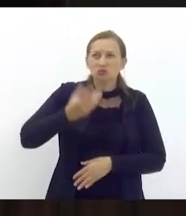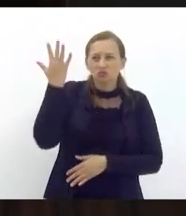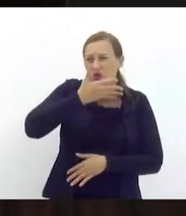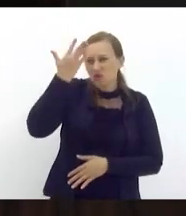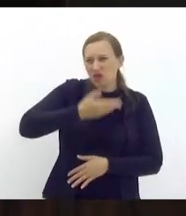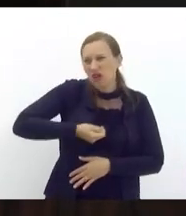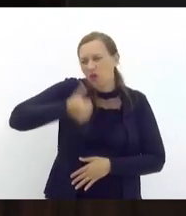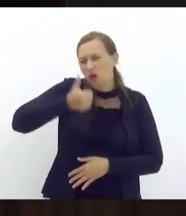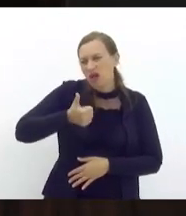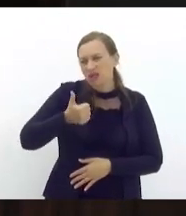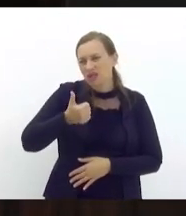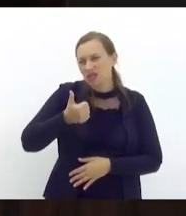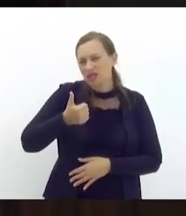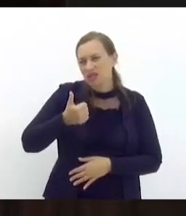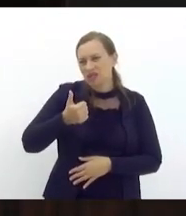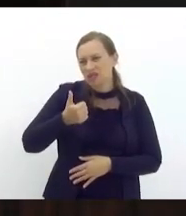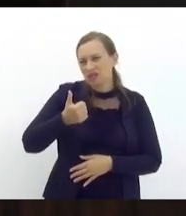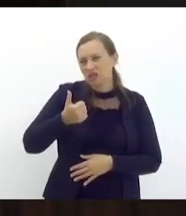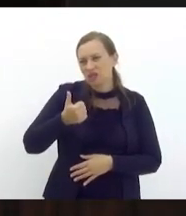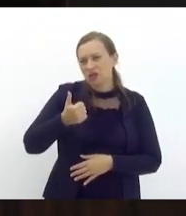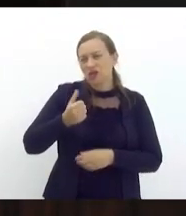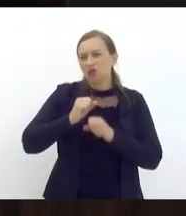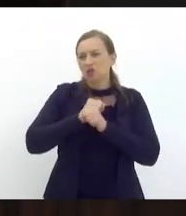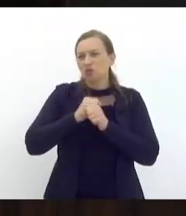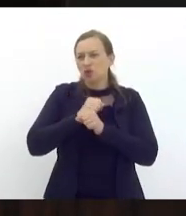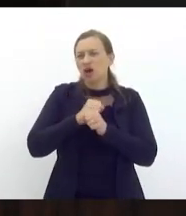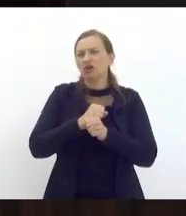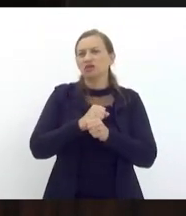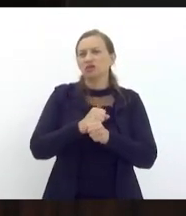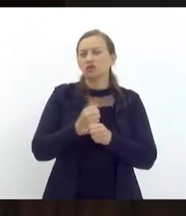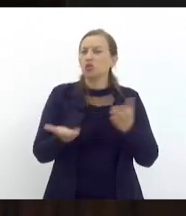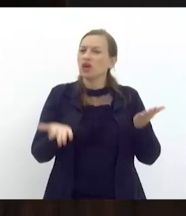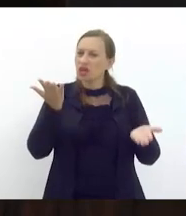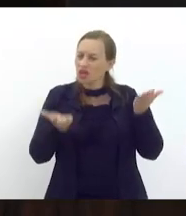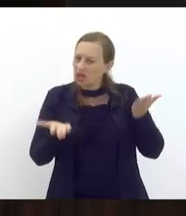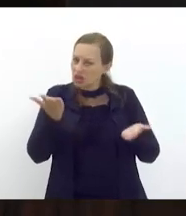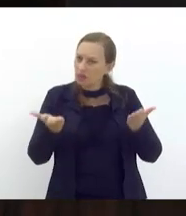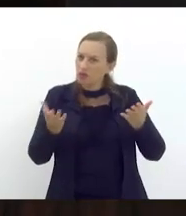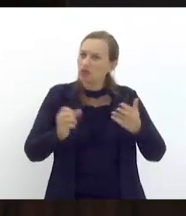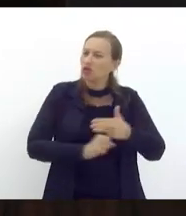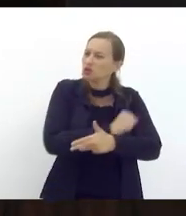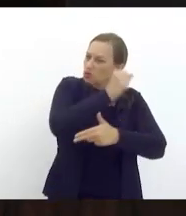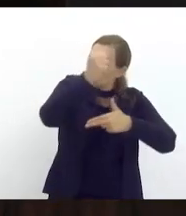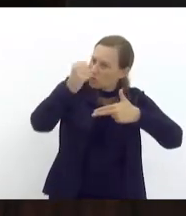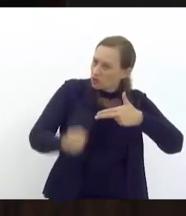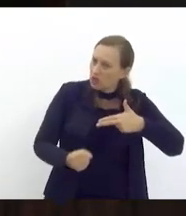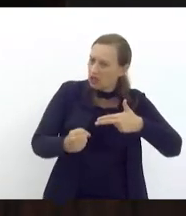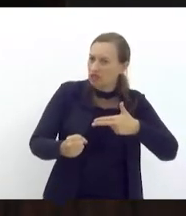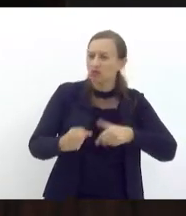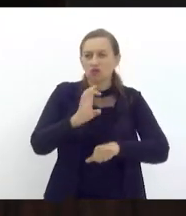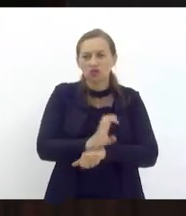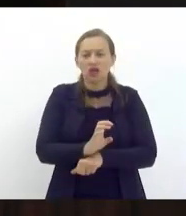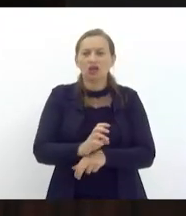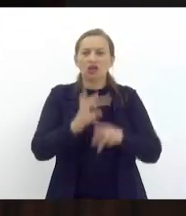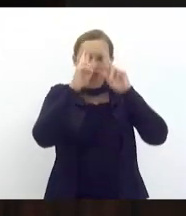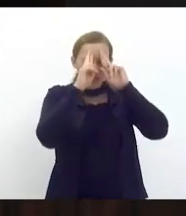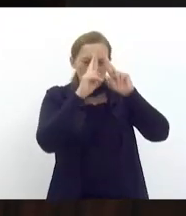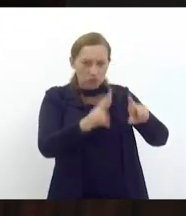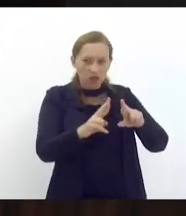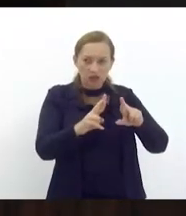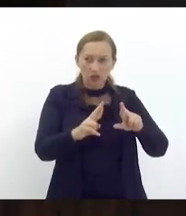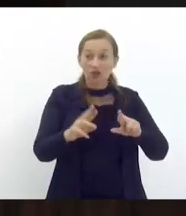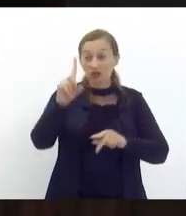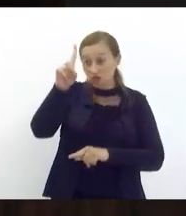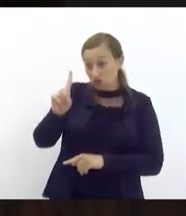uma década um equilíbrio tão grande entre os poderes do Estado entendeu o respeito tão grande entre direita e esquerda